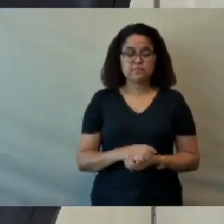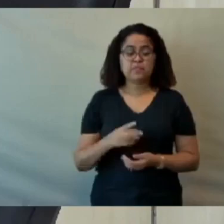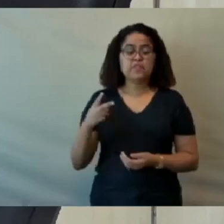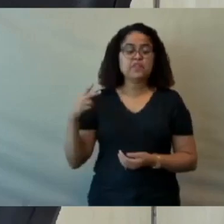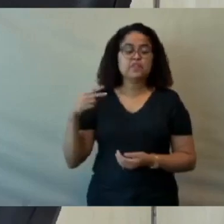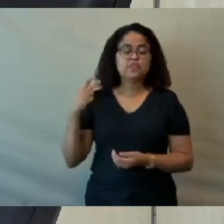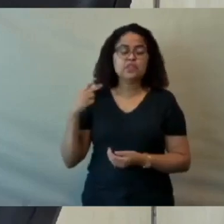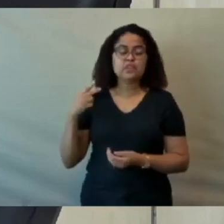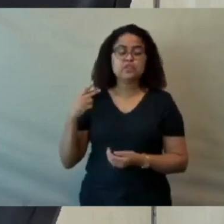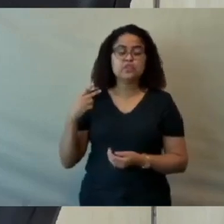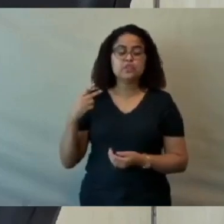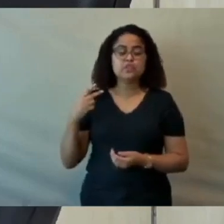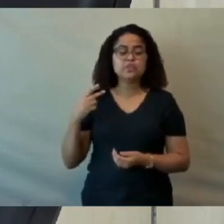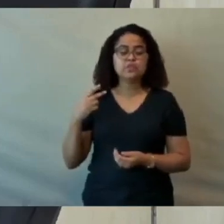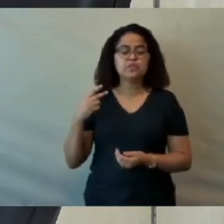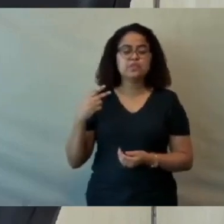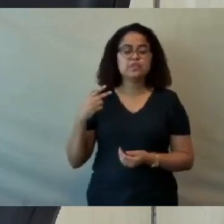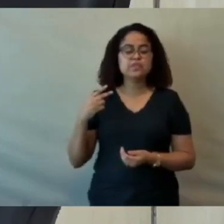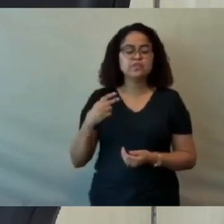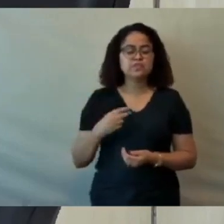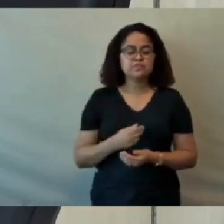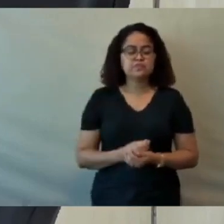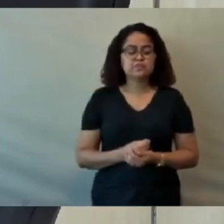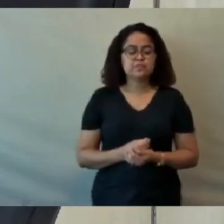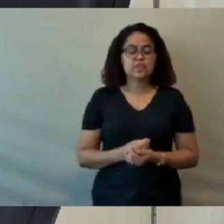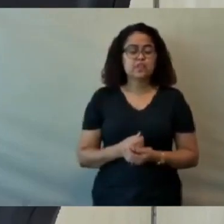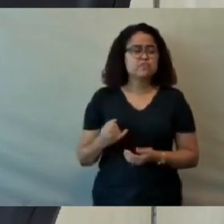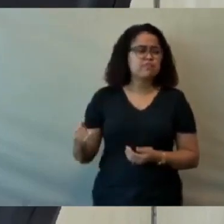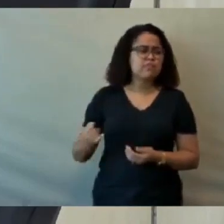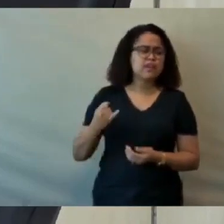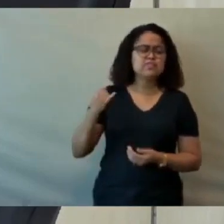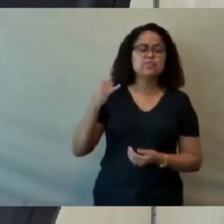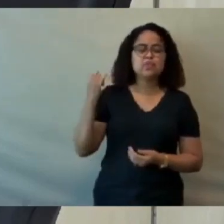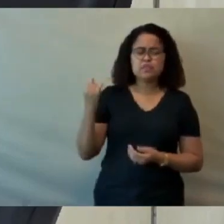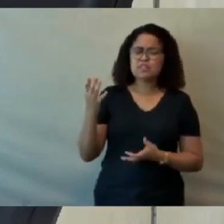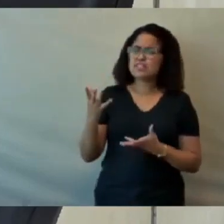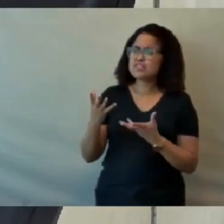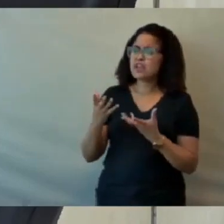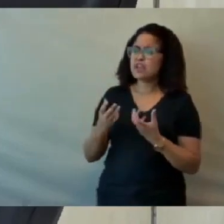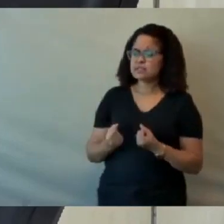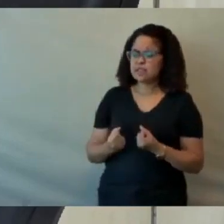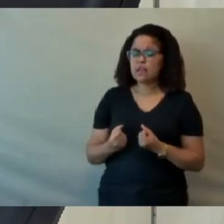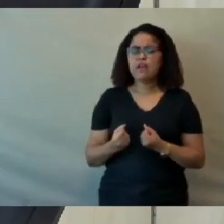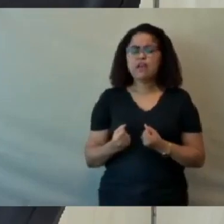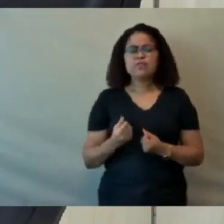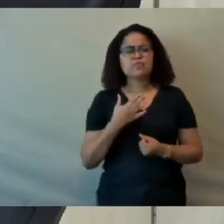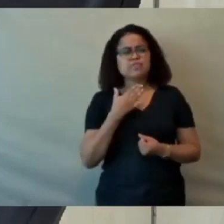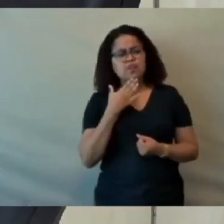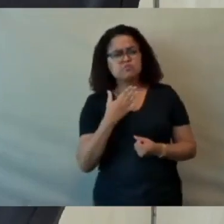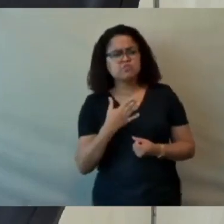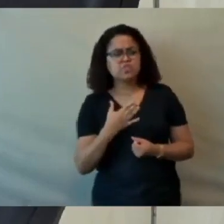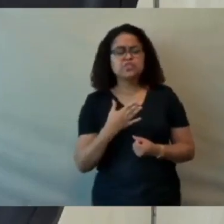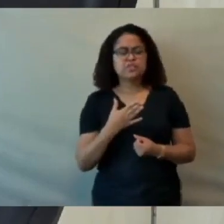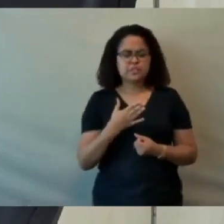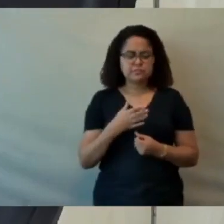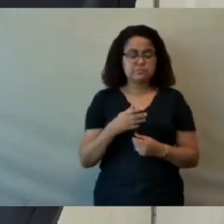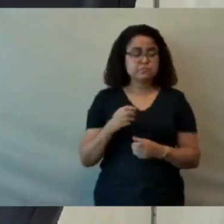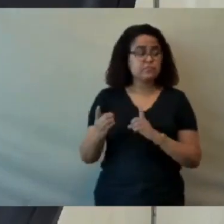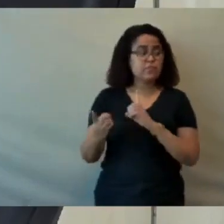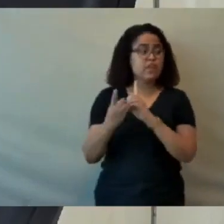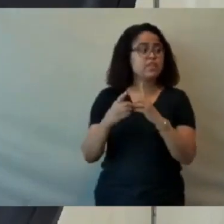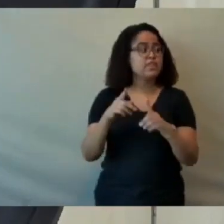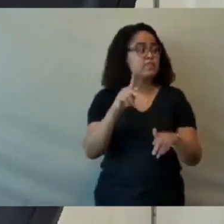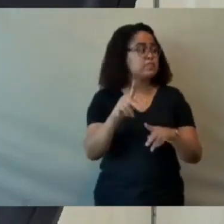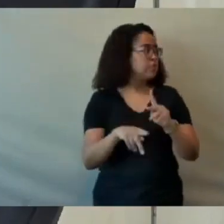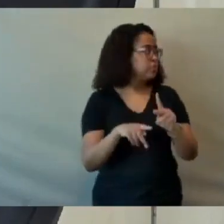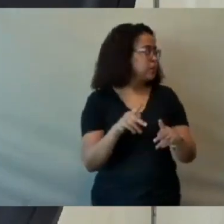uma das coisas mais importantes que a gente recebe das minhas demandas, que a gente atende a população com esse pedido que